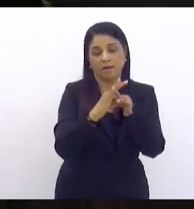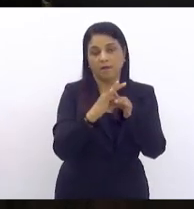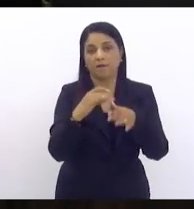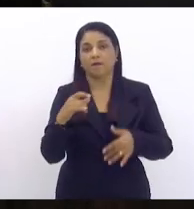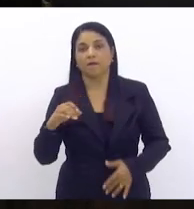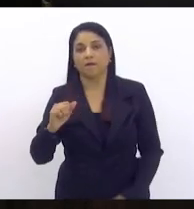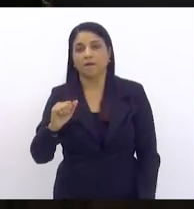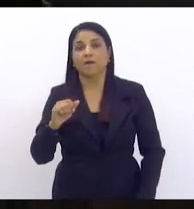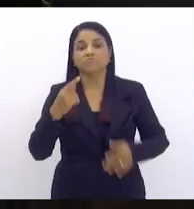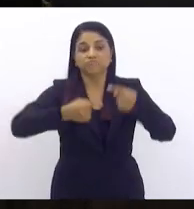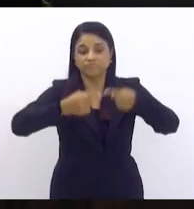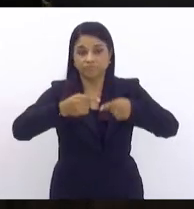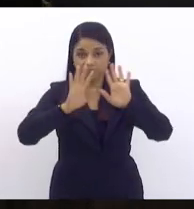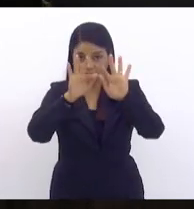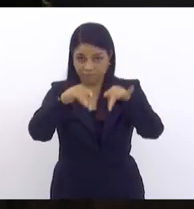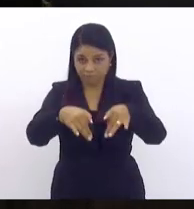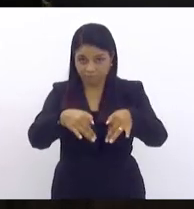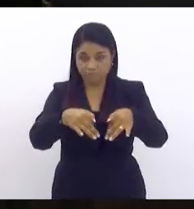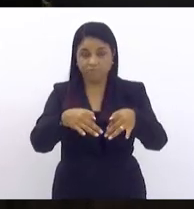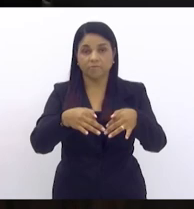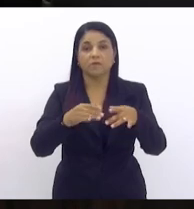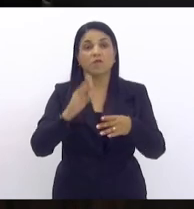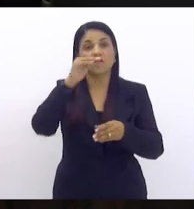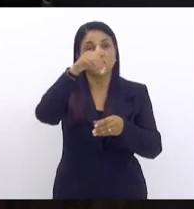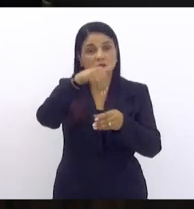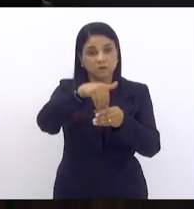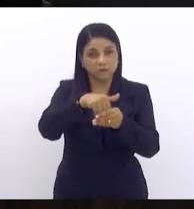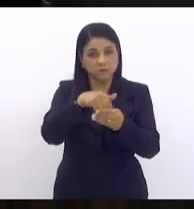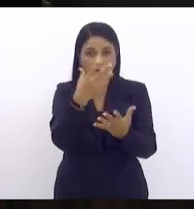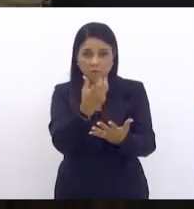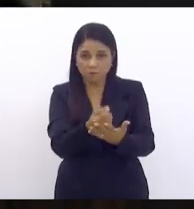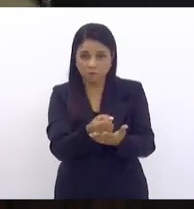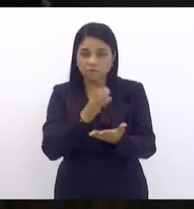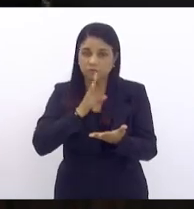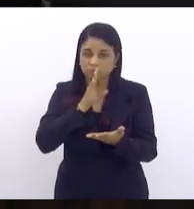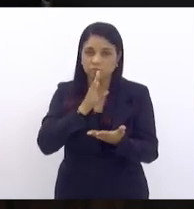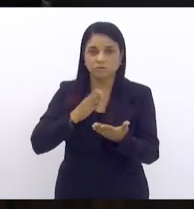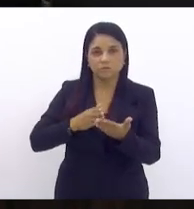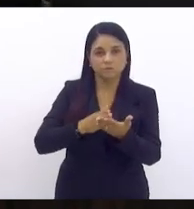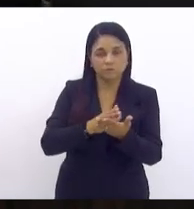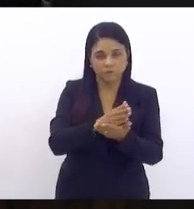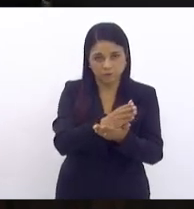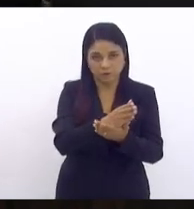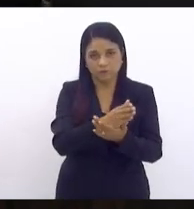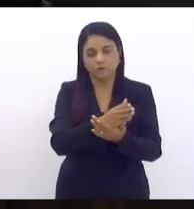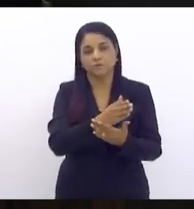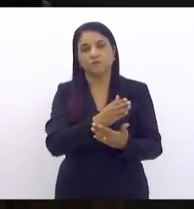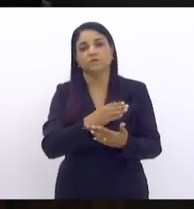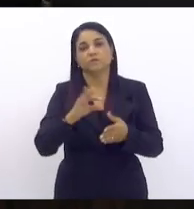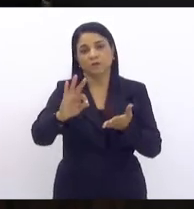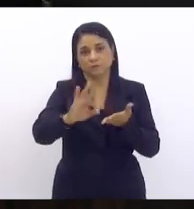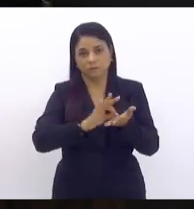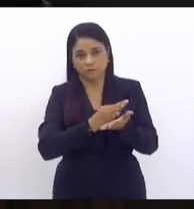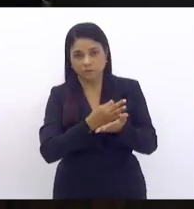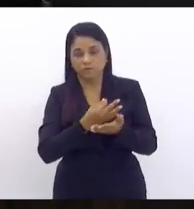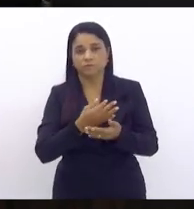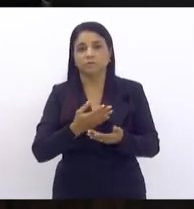quem queira discutir, encerrada a discussão, em votação. Os senhores que aprovam, permaneçam como estão. Aprovado, vai